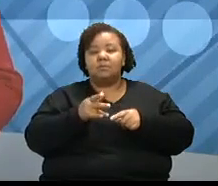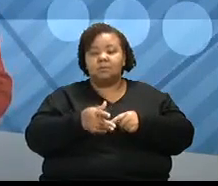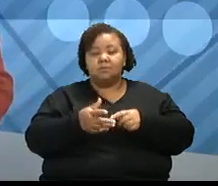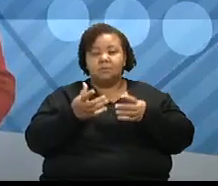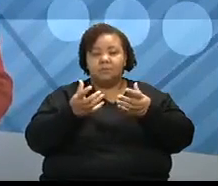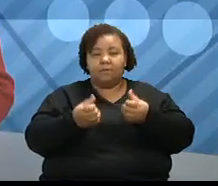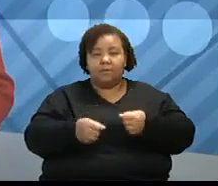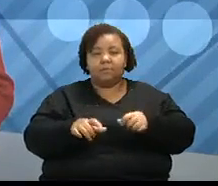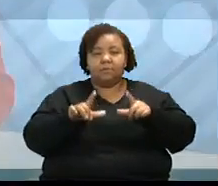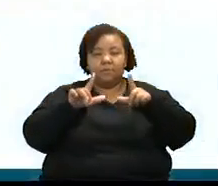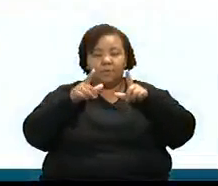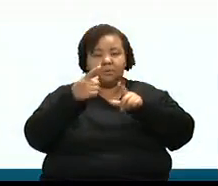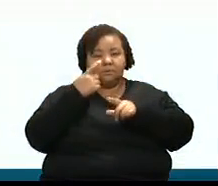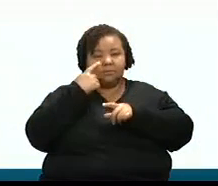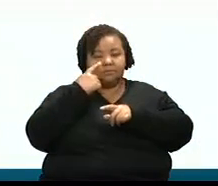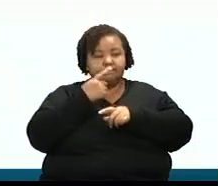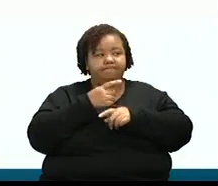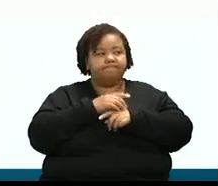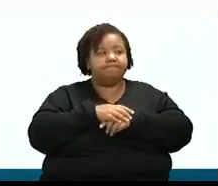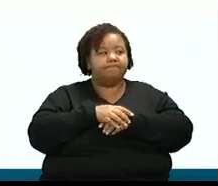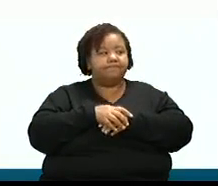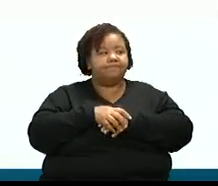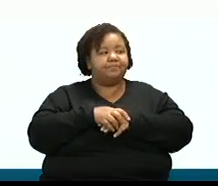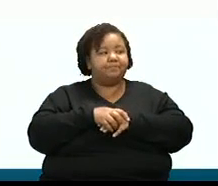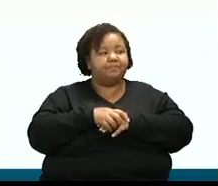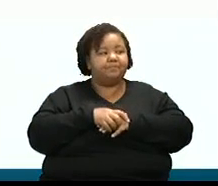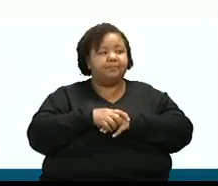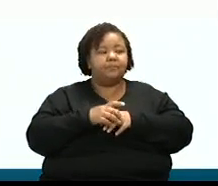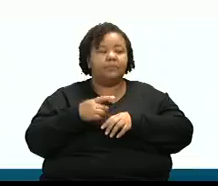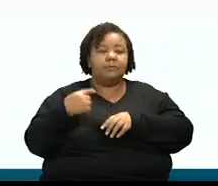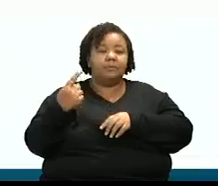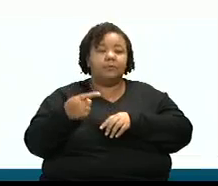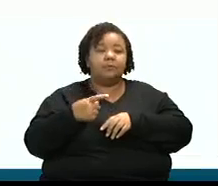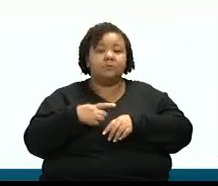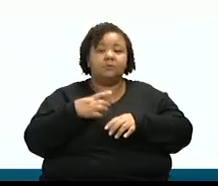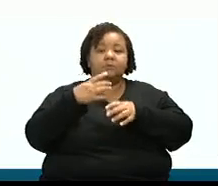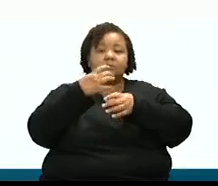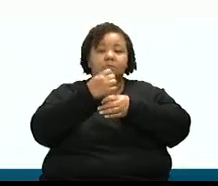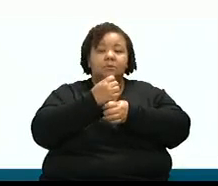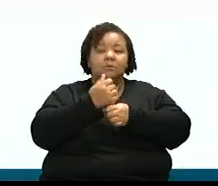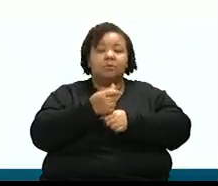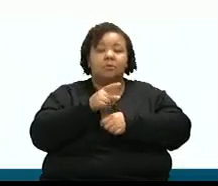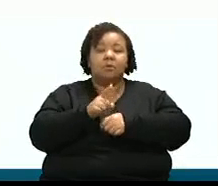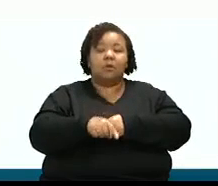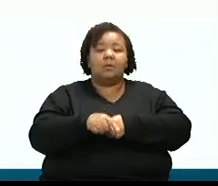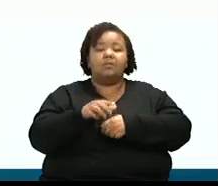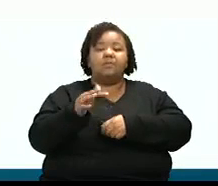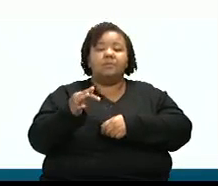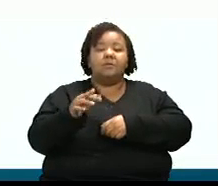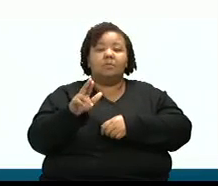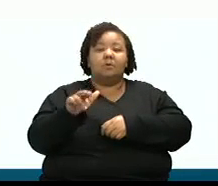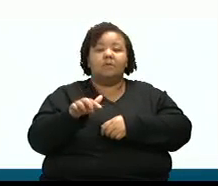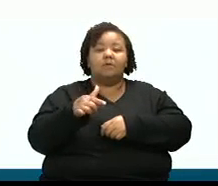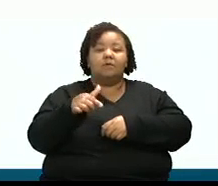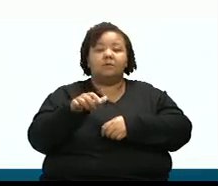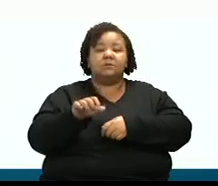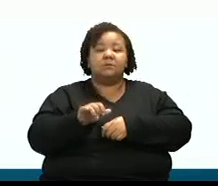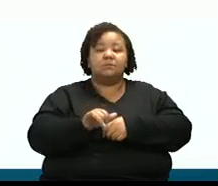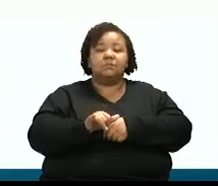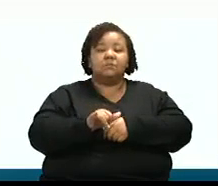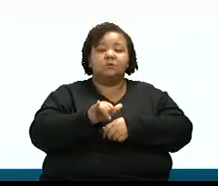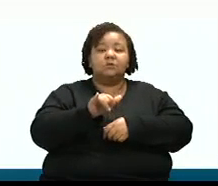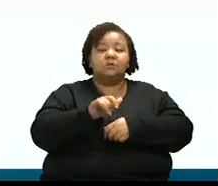Então, vamos ao quadro verificar. Nós queremos calcular uma integral de linha de uma função xy